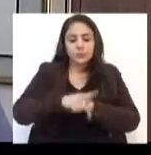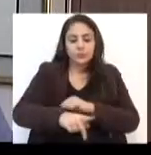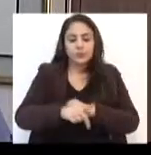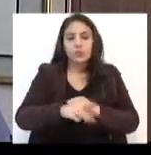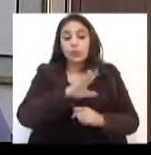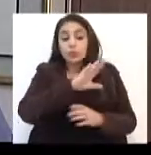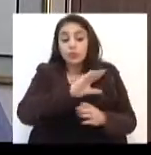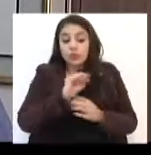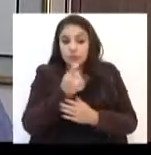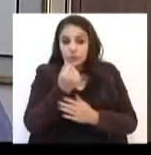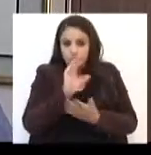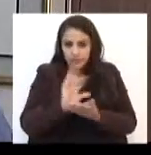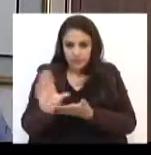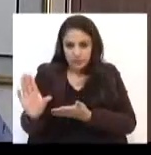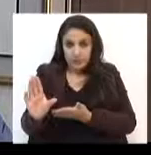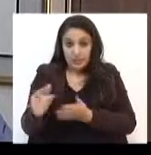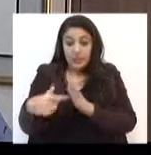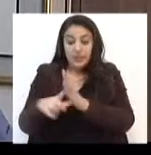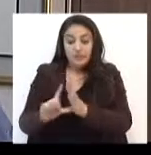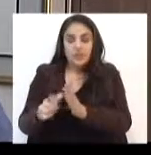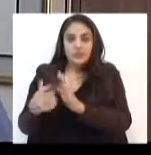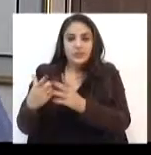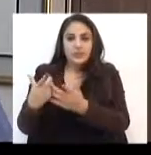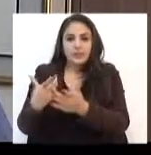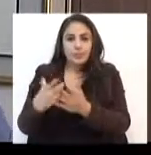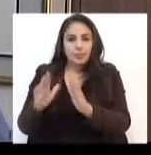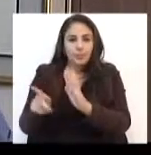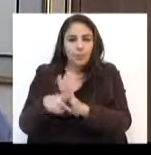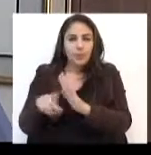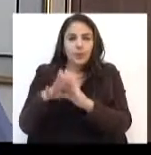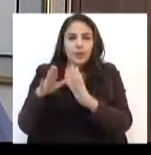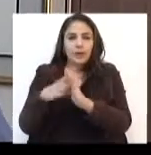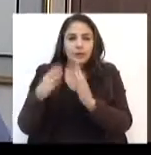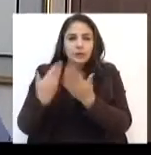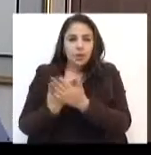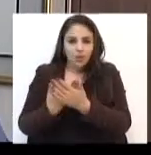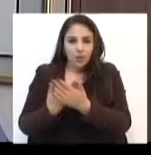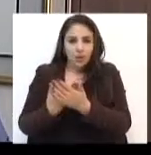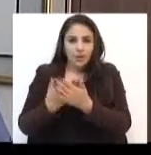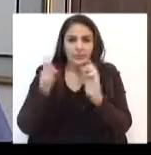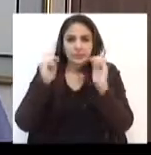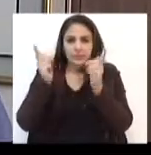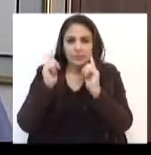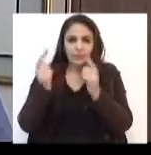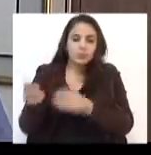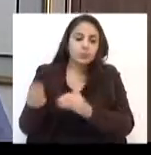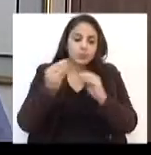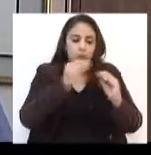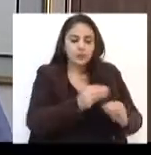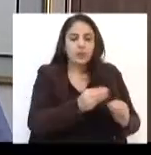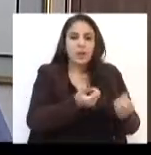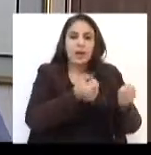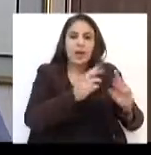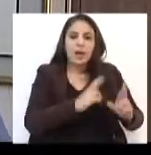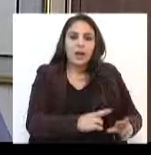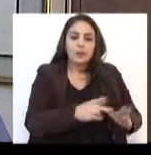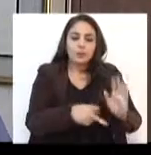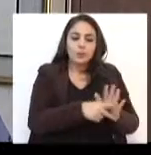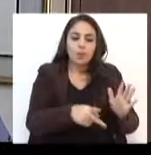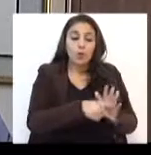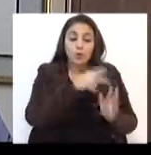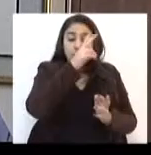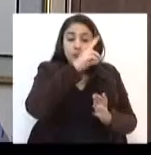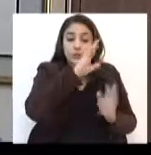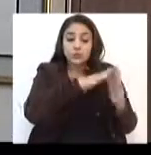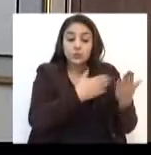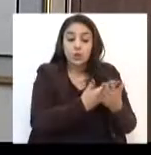tirando o recurso que iam para as escolas de samba, direto para a escola de samba, colocando então de uma forma desse curso em áreas condicionadas para as escolas